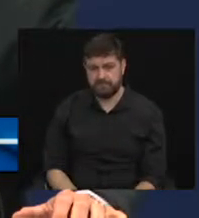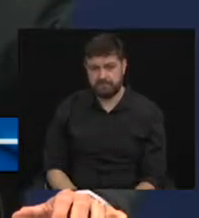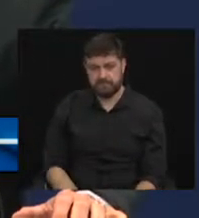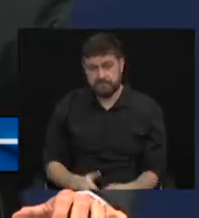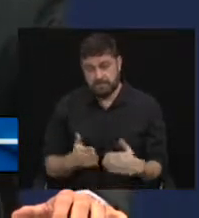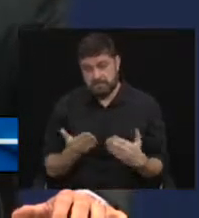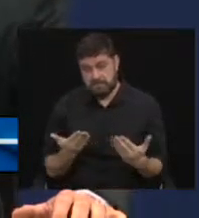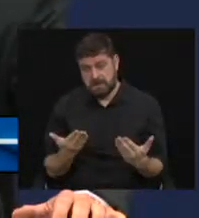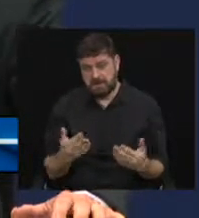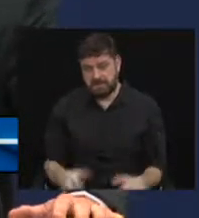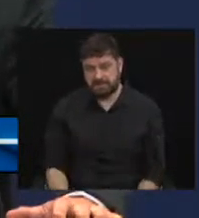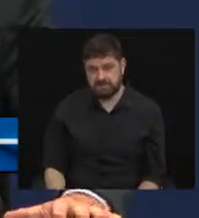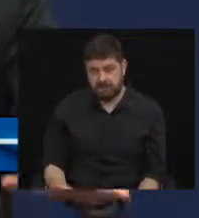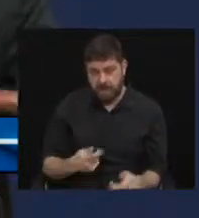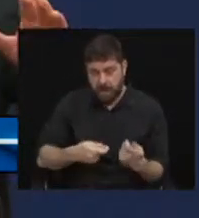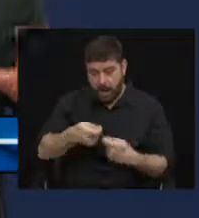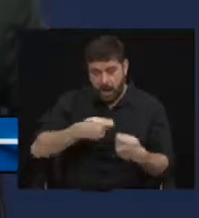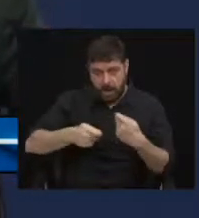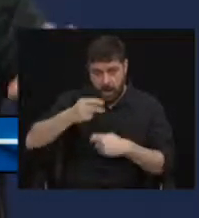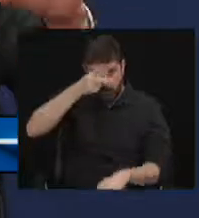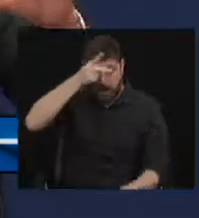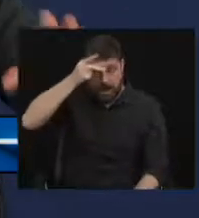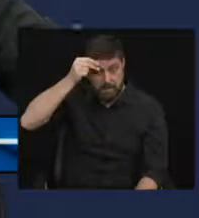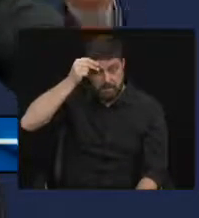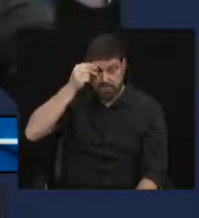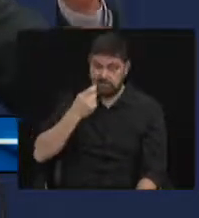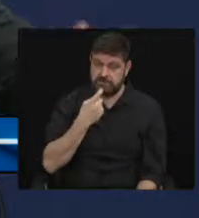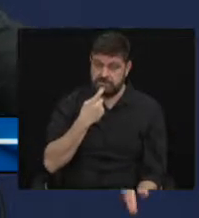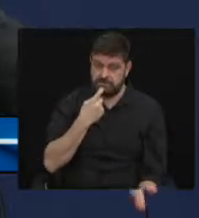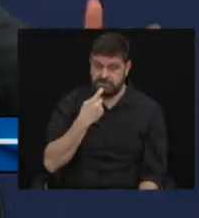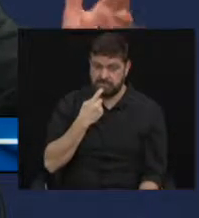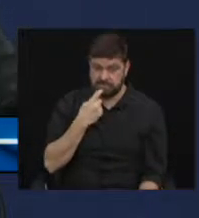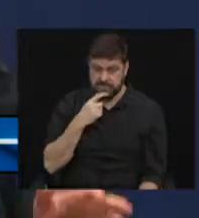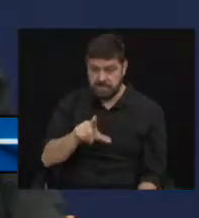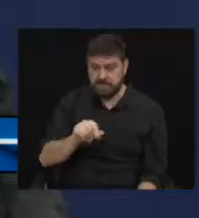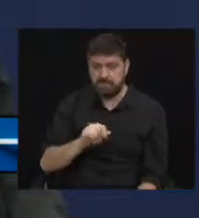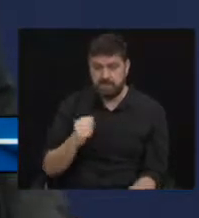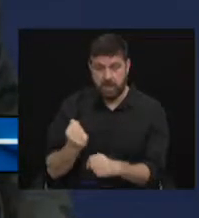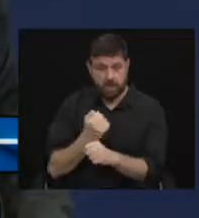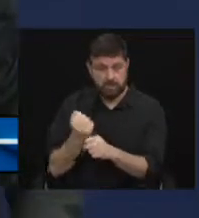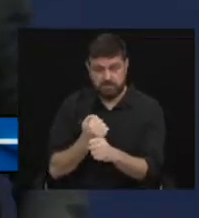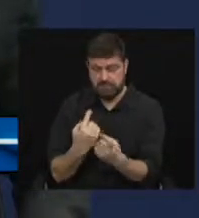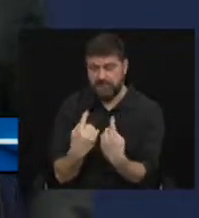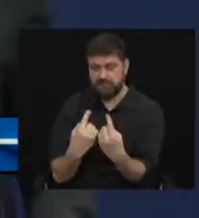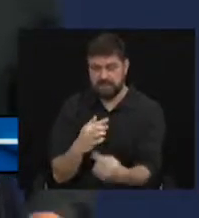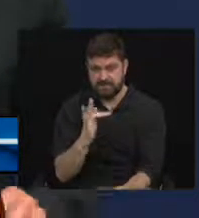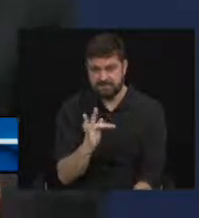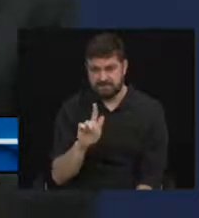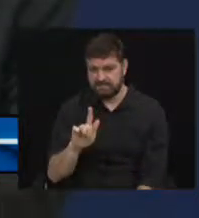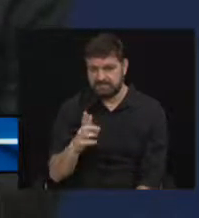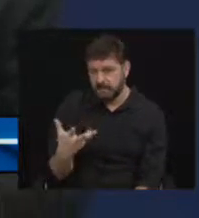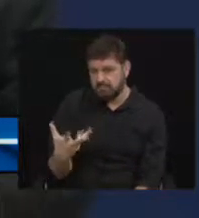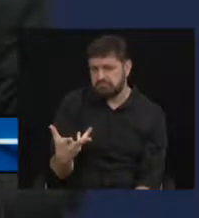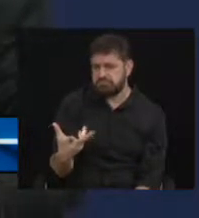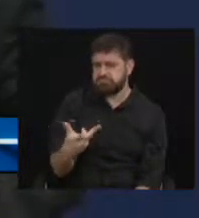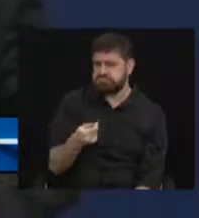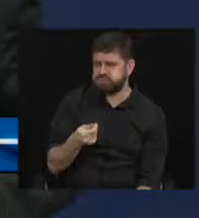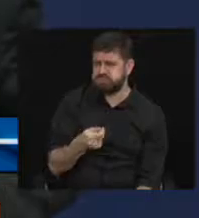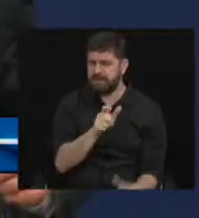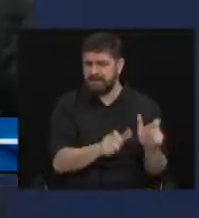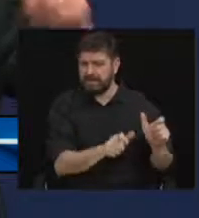fazer o acolhimento, o fortalecimento do consultório de rua, o fortalecimento dos